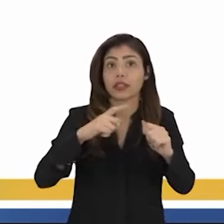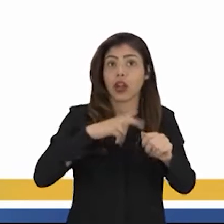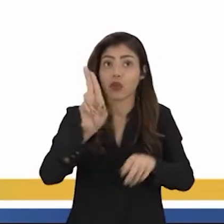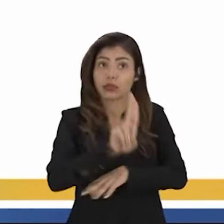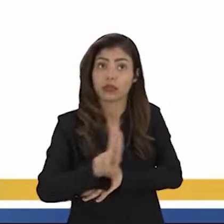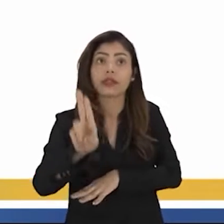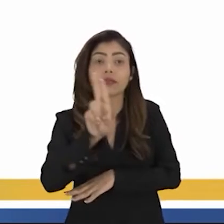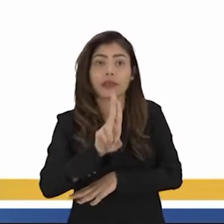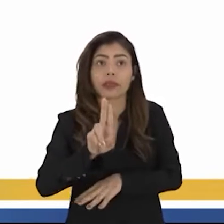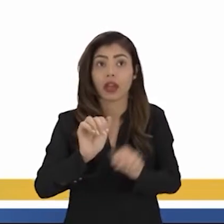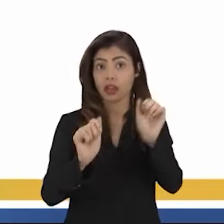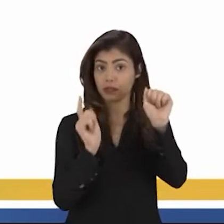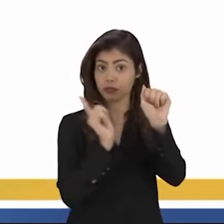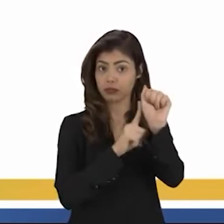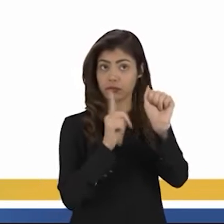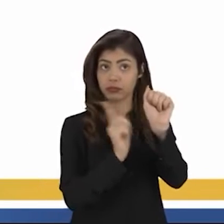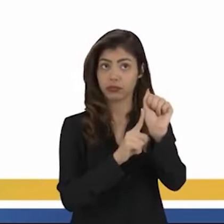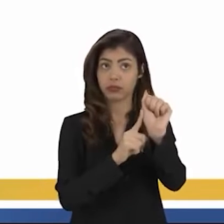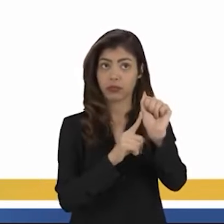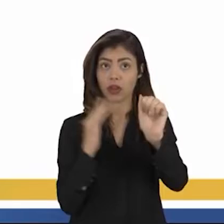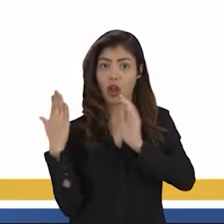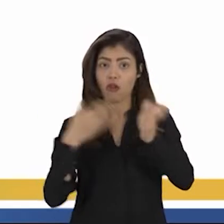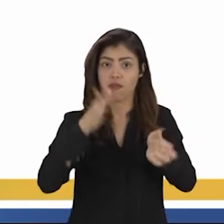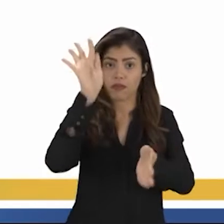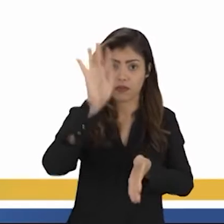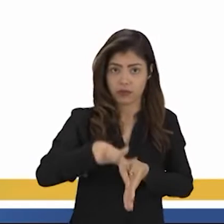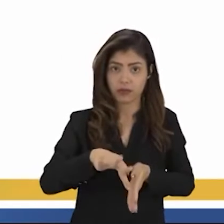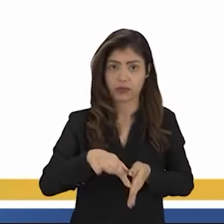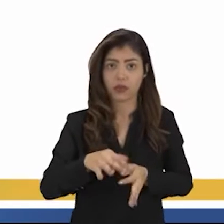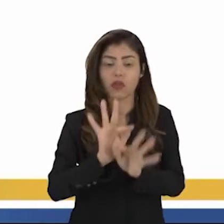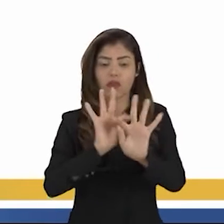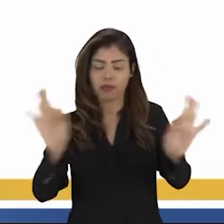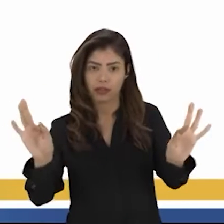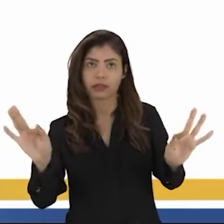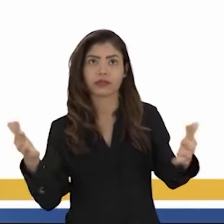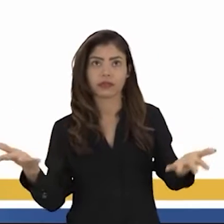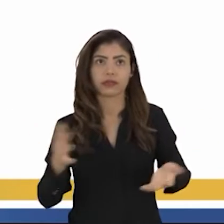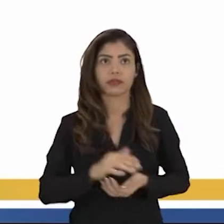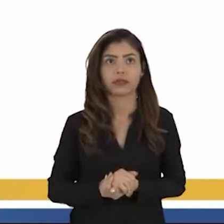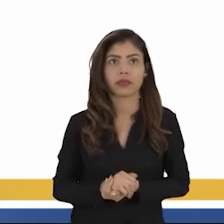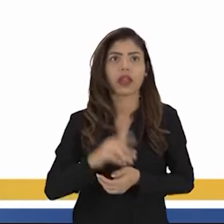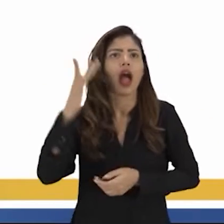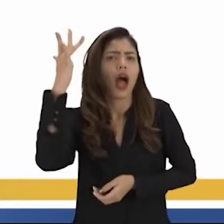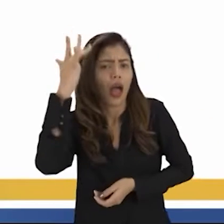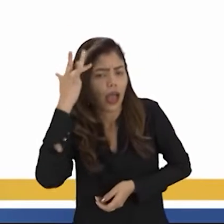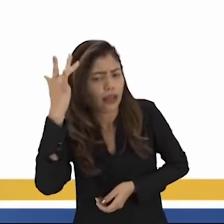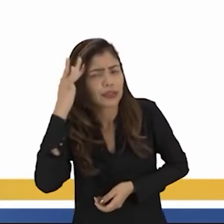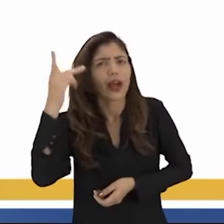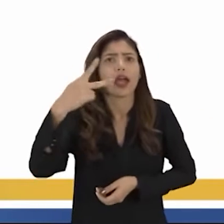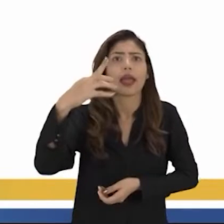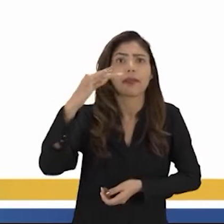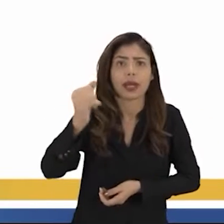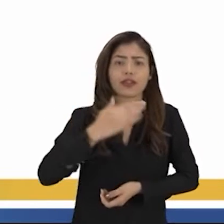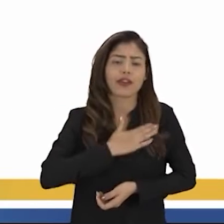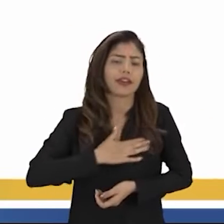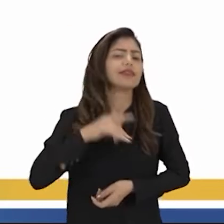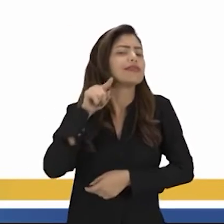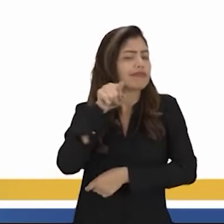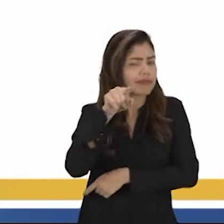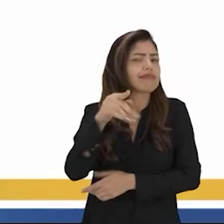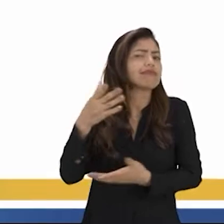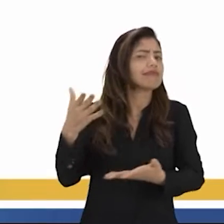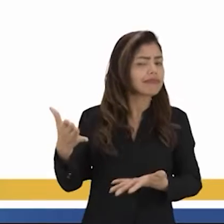utilizado para, letra A, indicar o final de uma frase declarativa. Acho que Pedro está gostando de